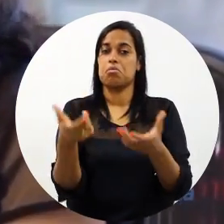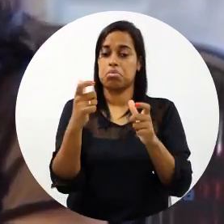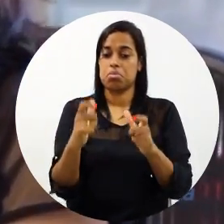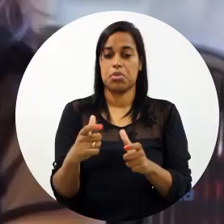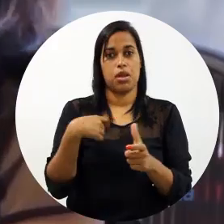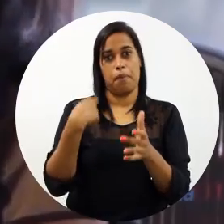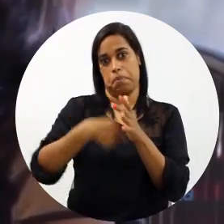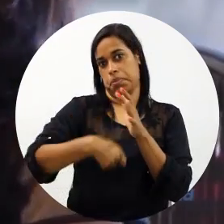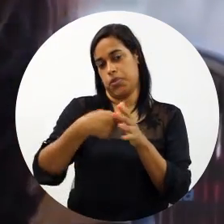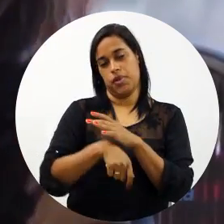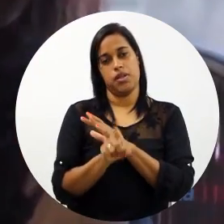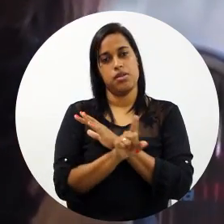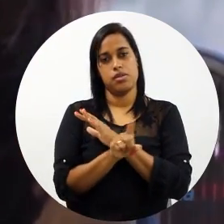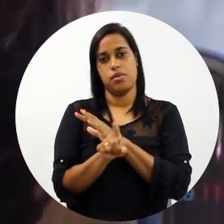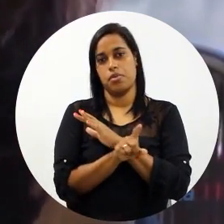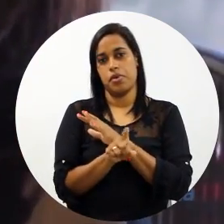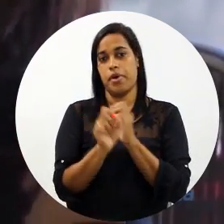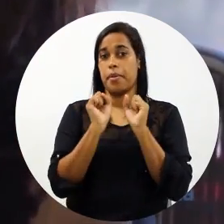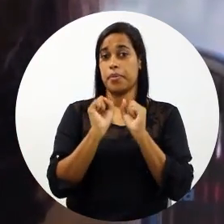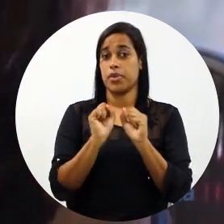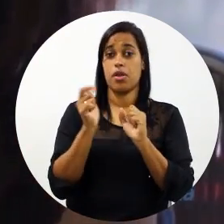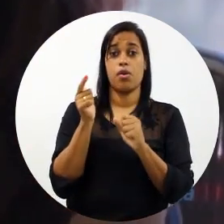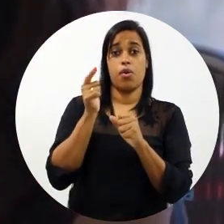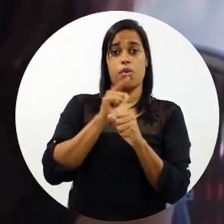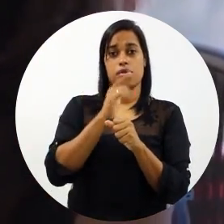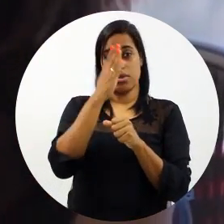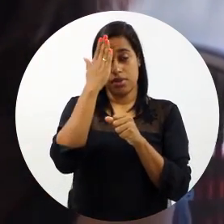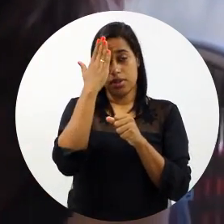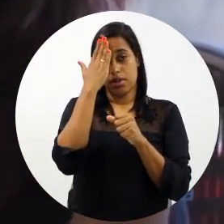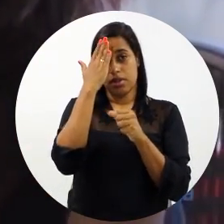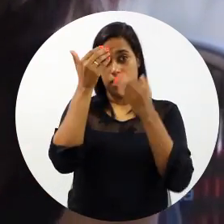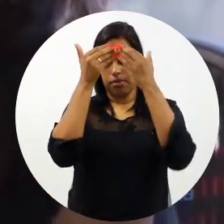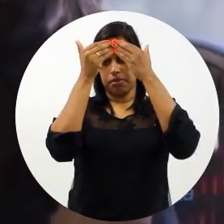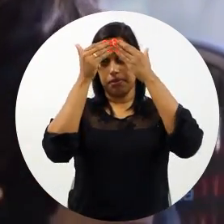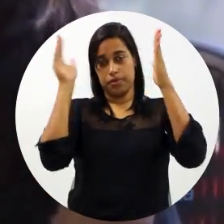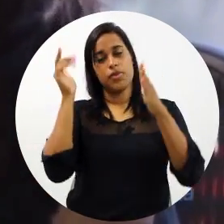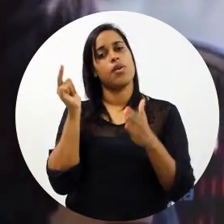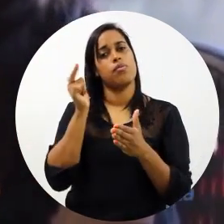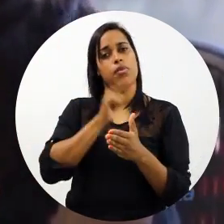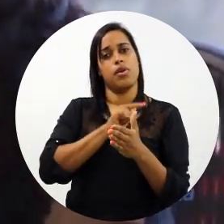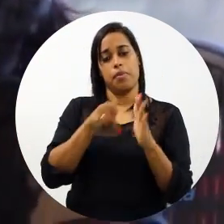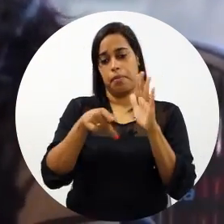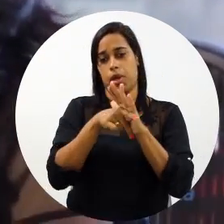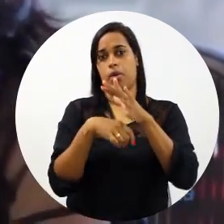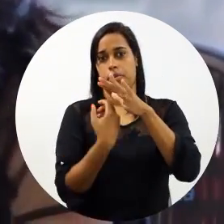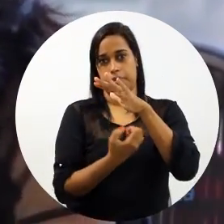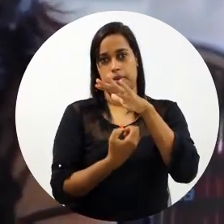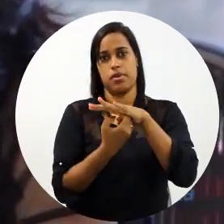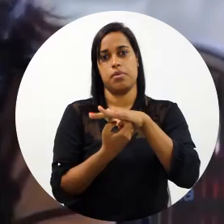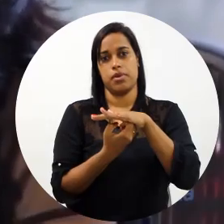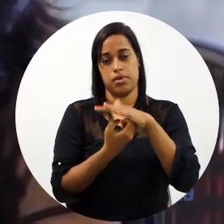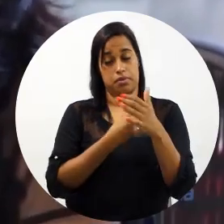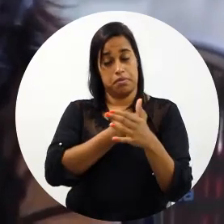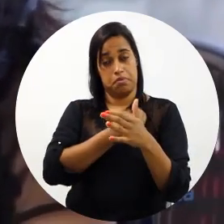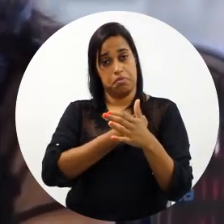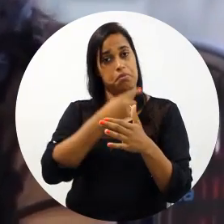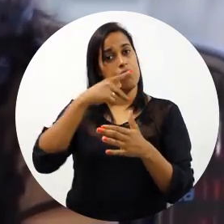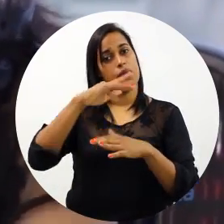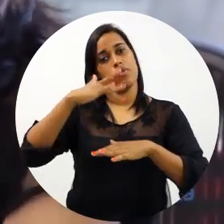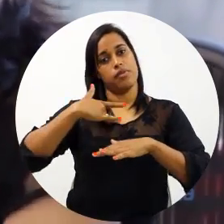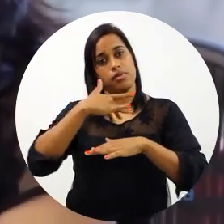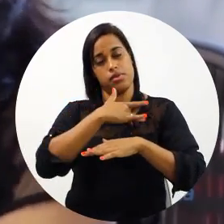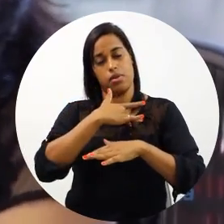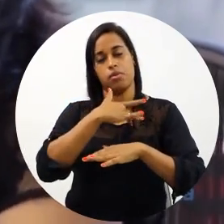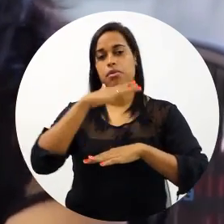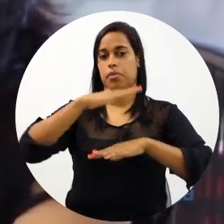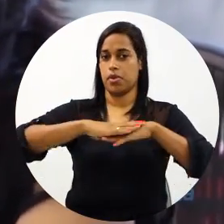punição. É o caminho de poder fazê-lo compreender que aquilo tem ganho para ele, para a vida dele, para a saúde